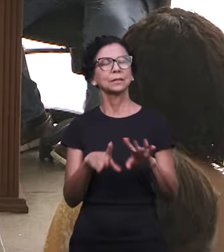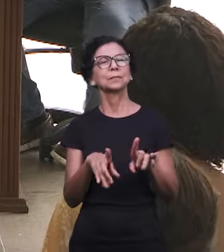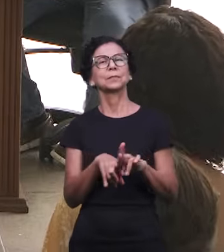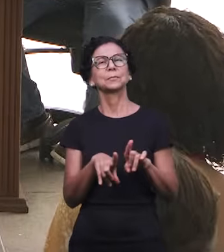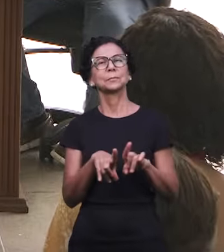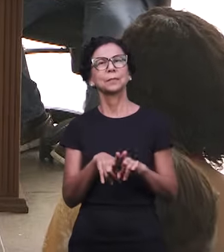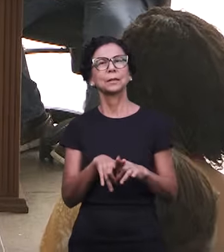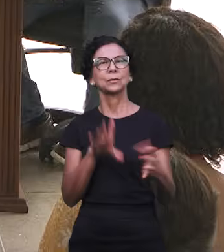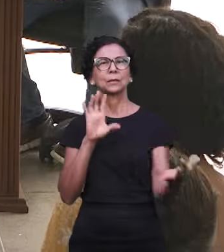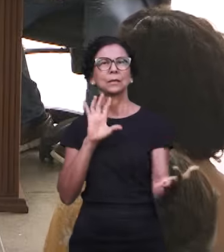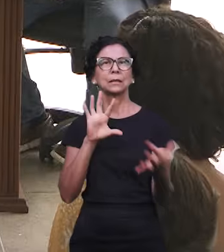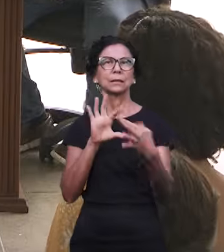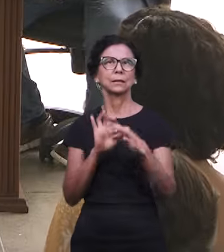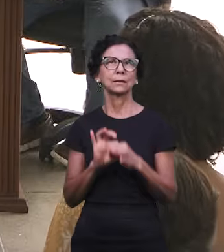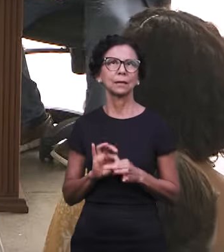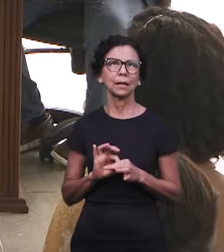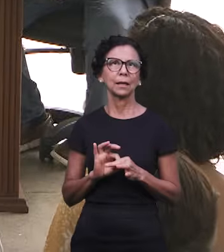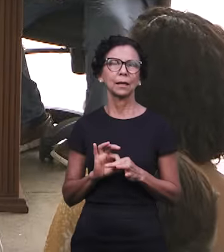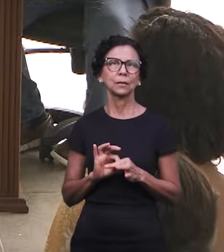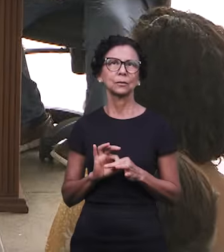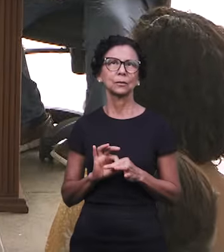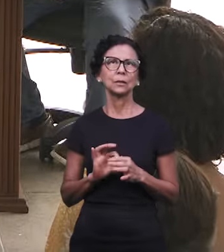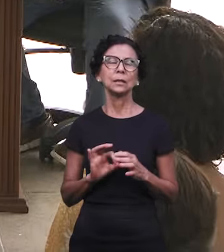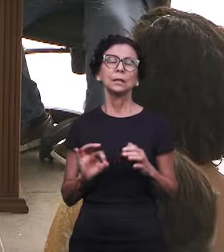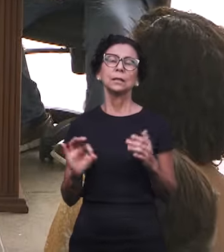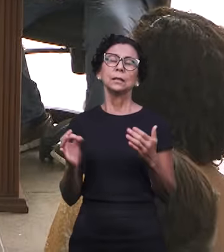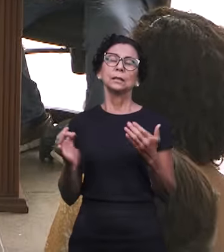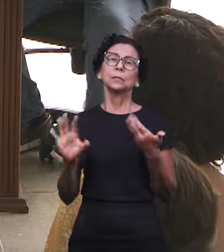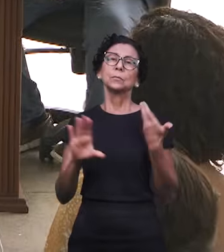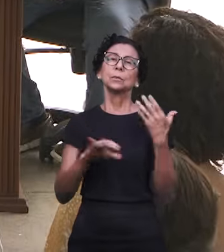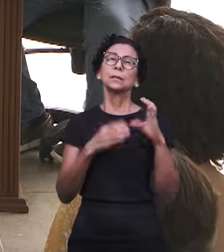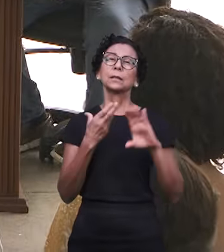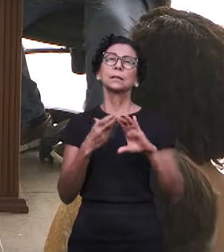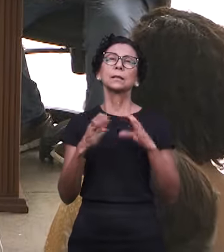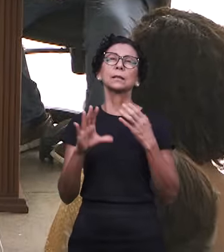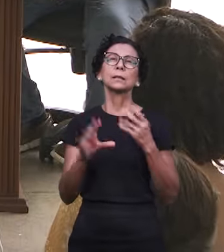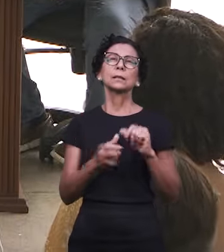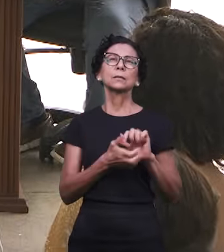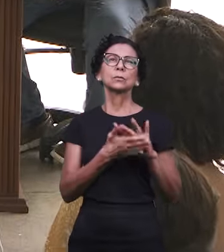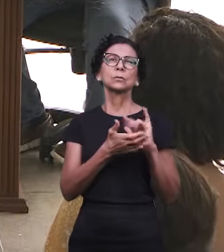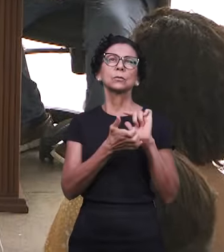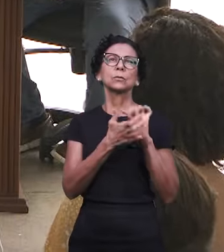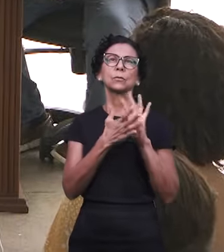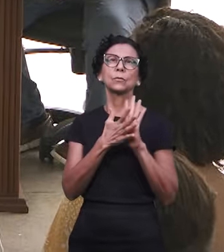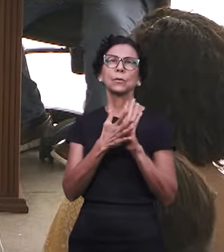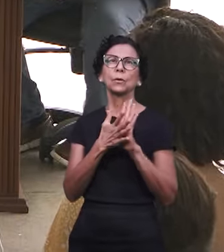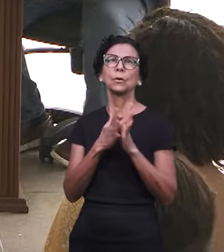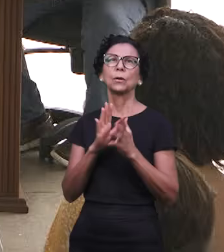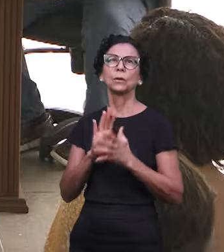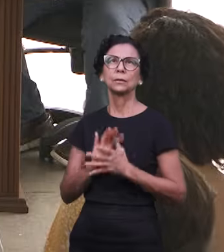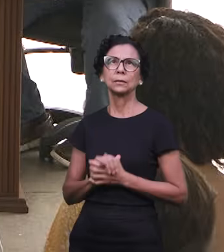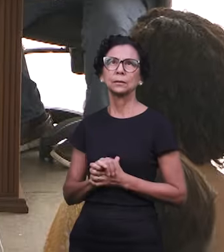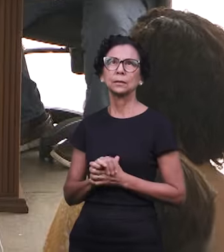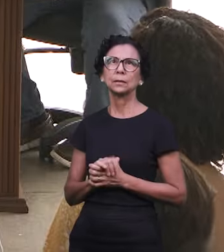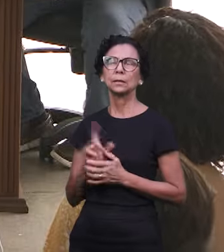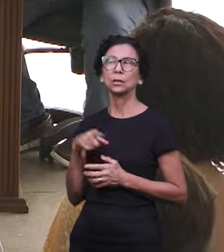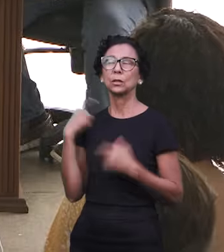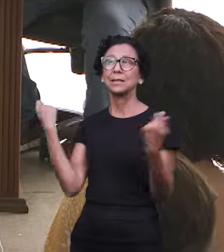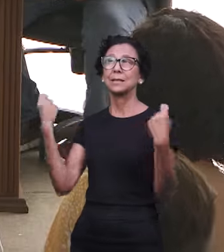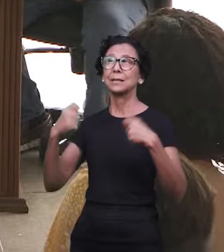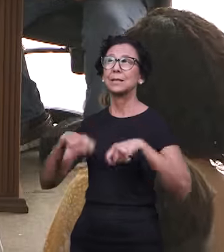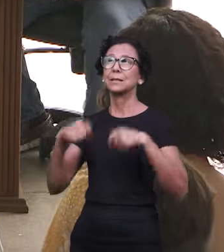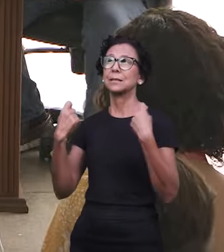participando conosco, também vai cantar conosco. Nós estamos agora cantando aquilo que é a nossa confissão diante de Deus, de que somos